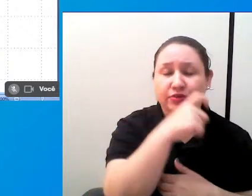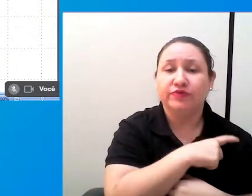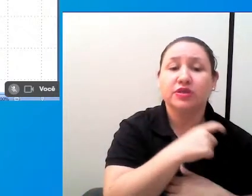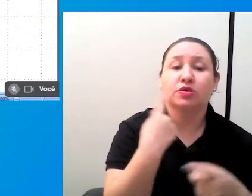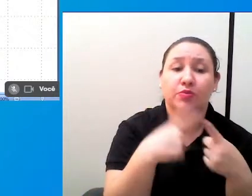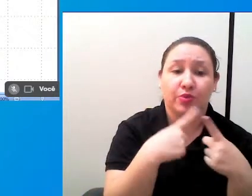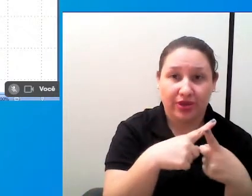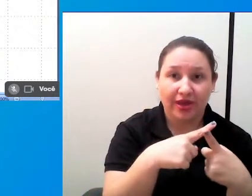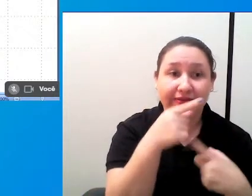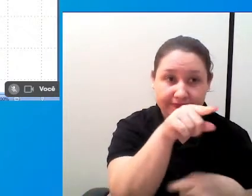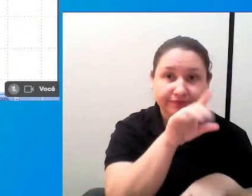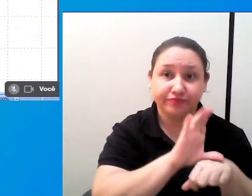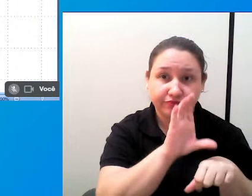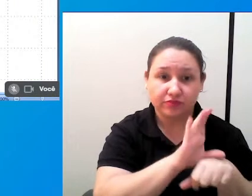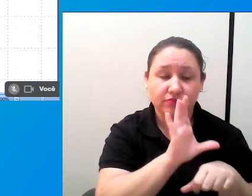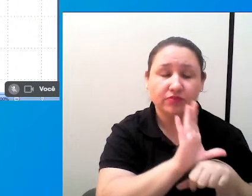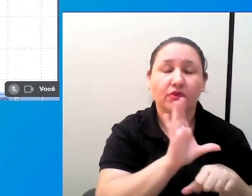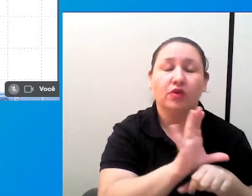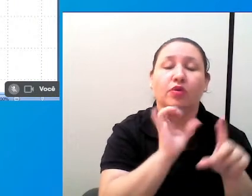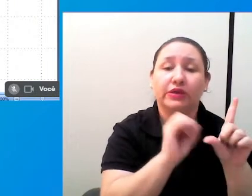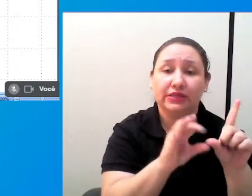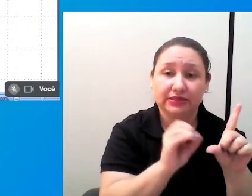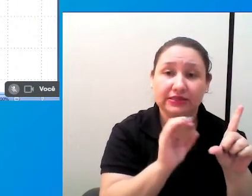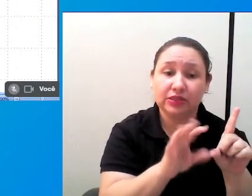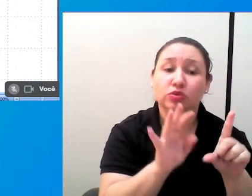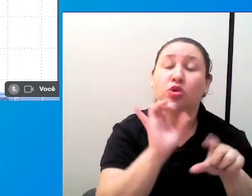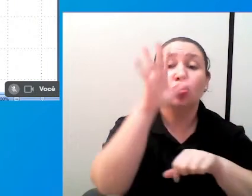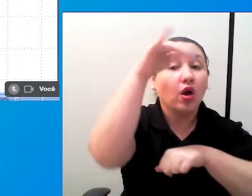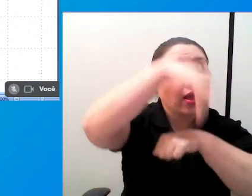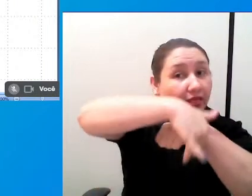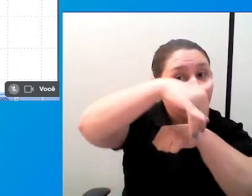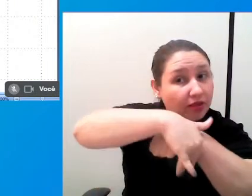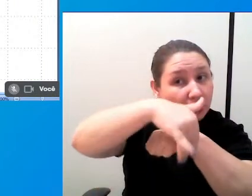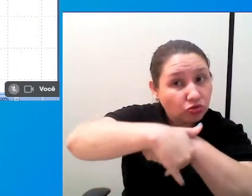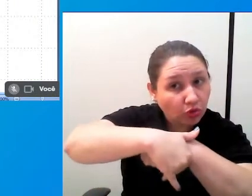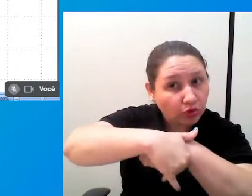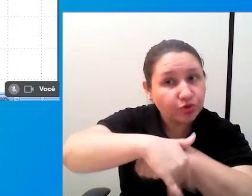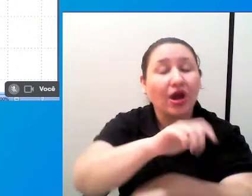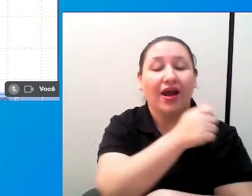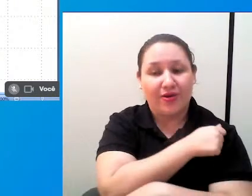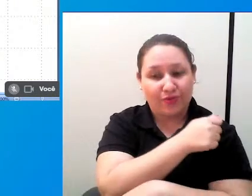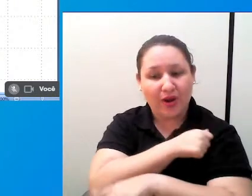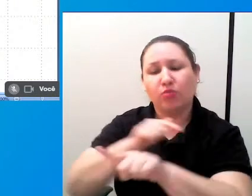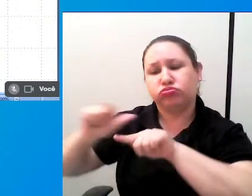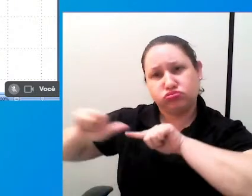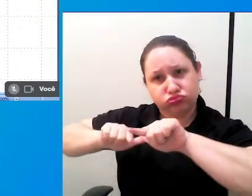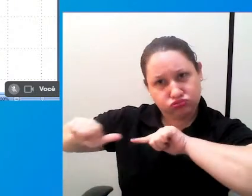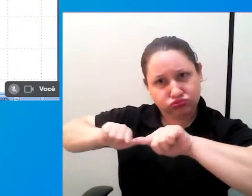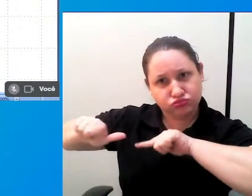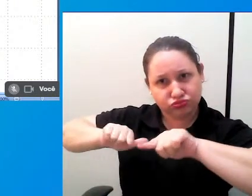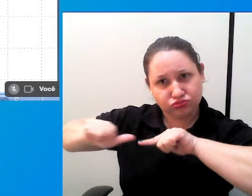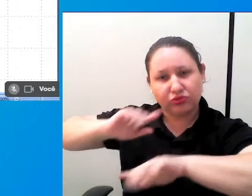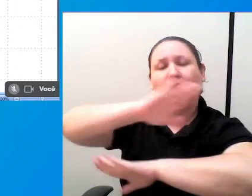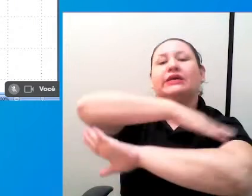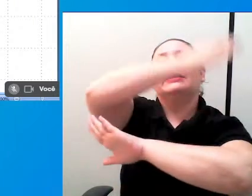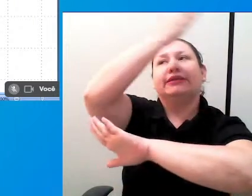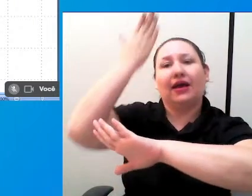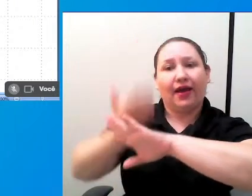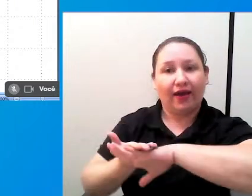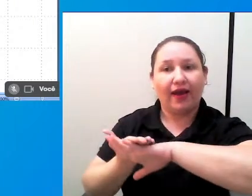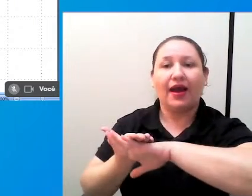noturno. Então, os alunos trabalham durante o dia e estudam durante a noite. Então, eles têm